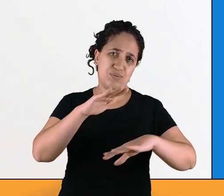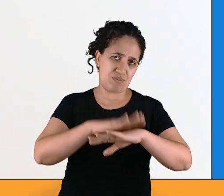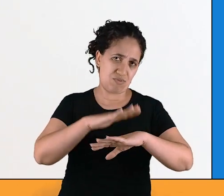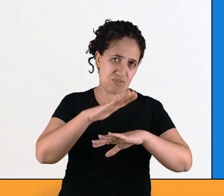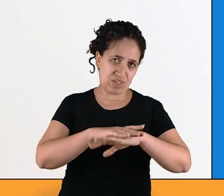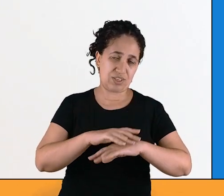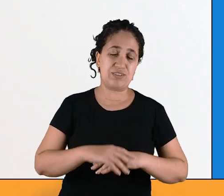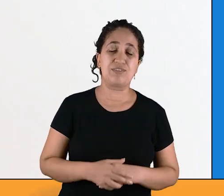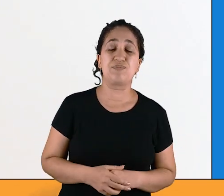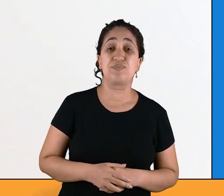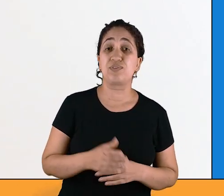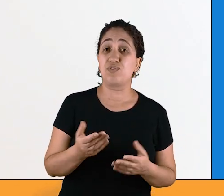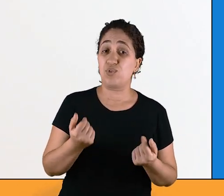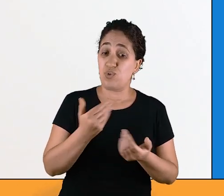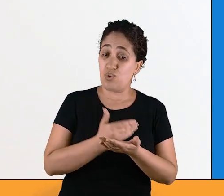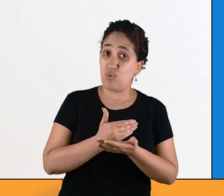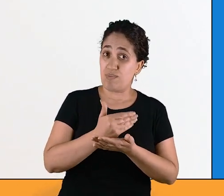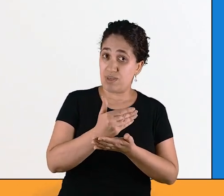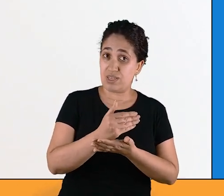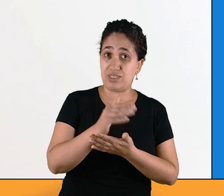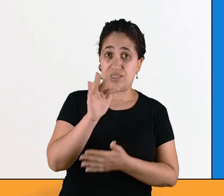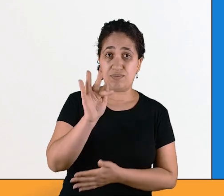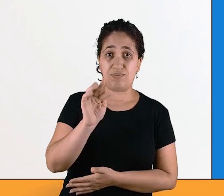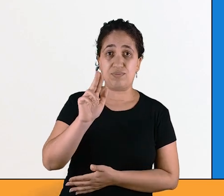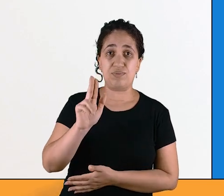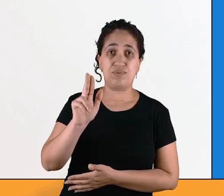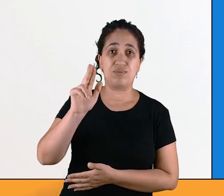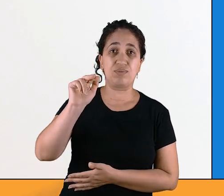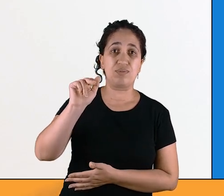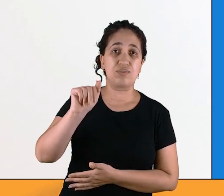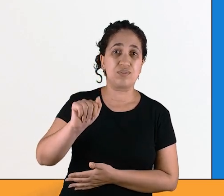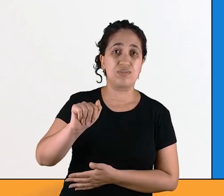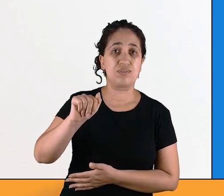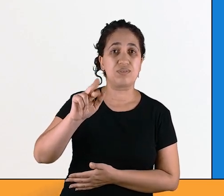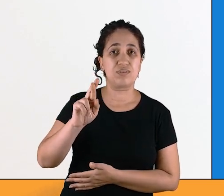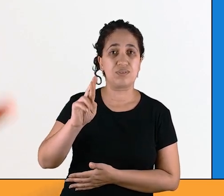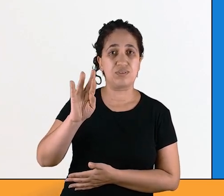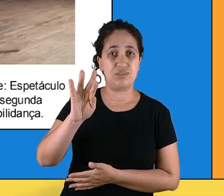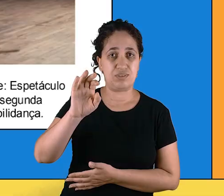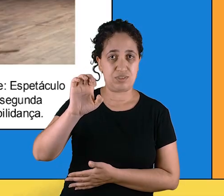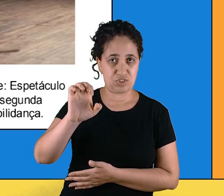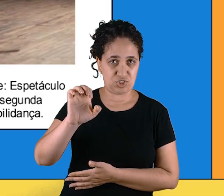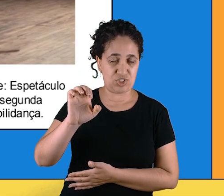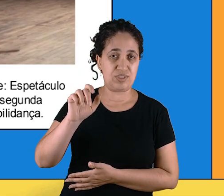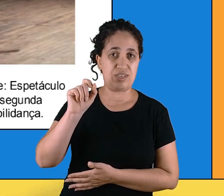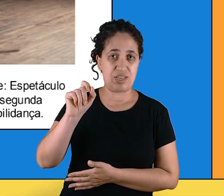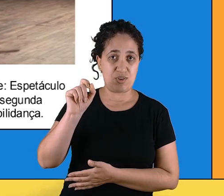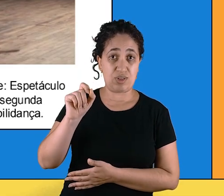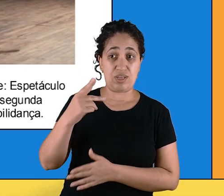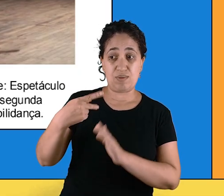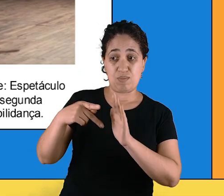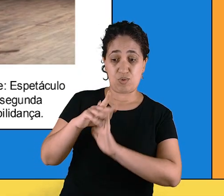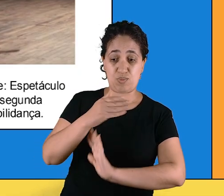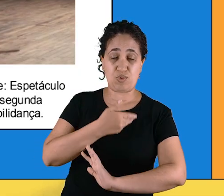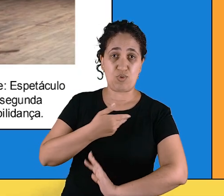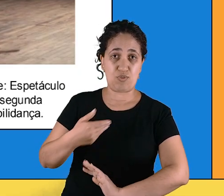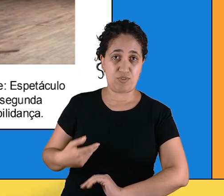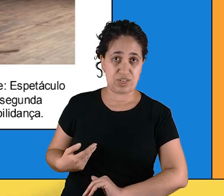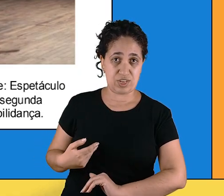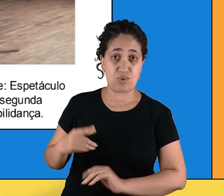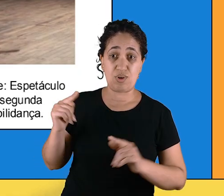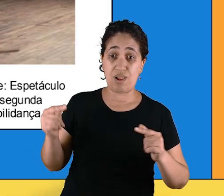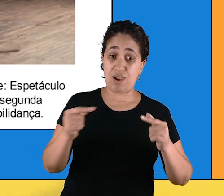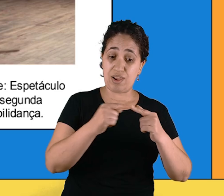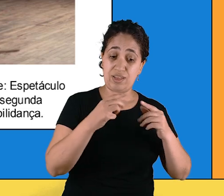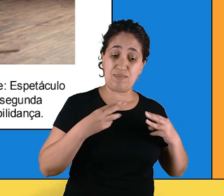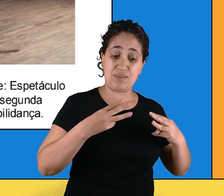pessoas, tá? Então, eu vou começar falando da Funarte, né? A Funarte, ela é um órgão governamental ligado